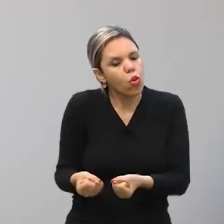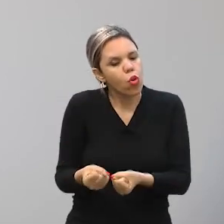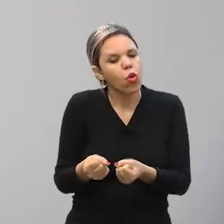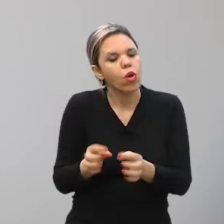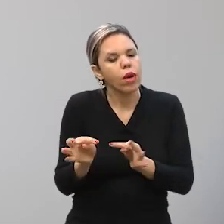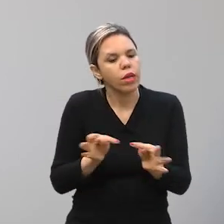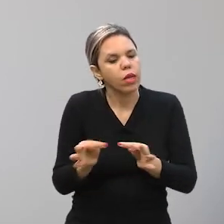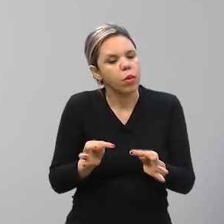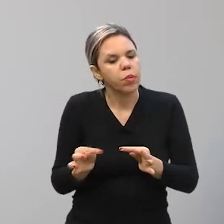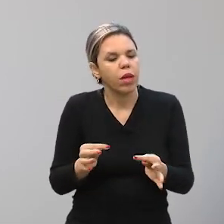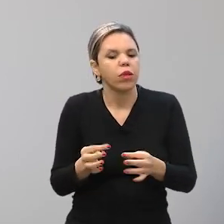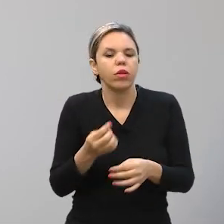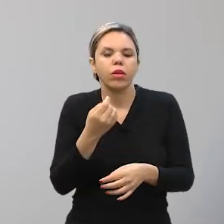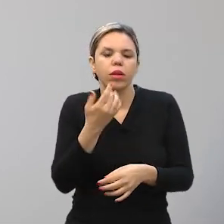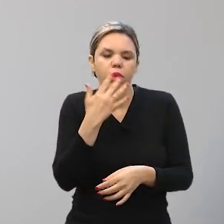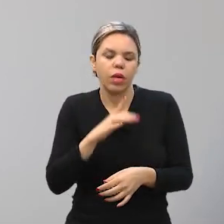leucemia?